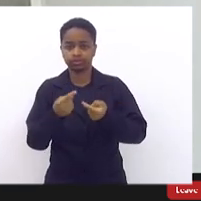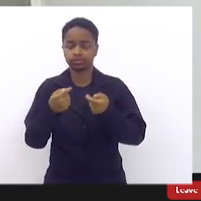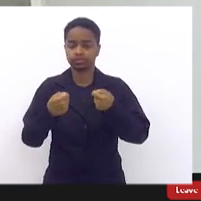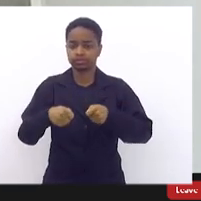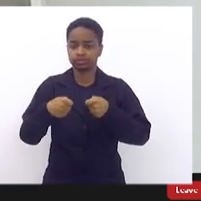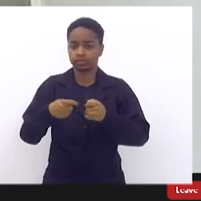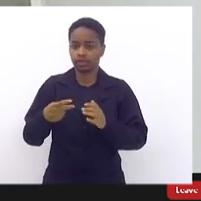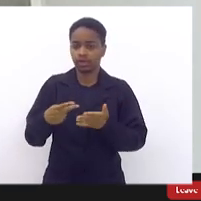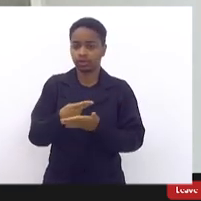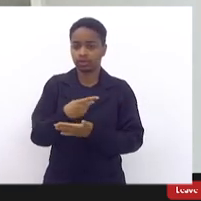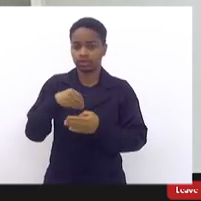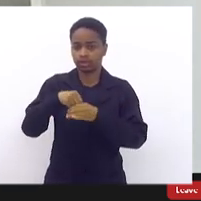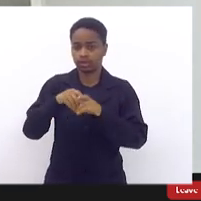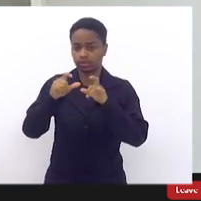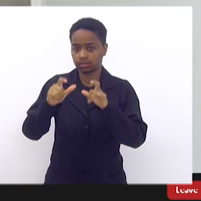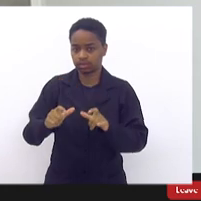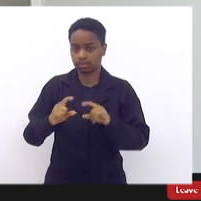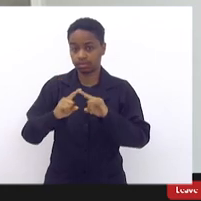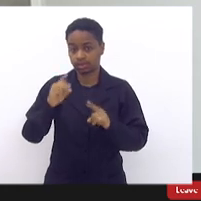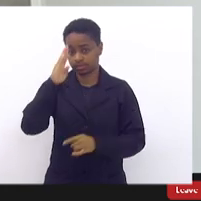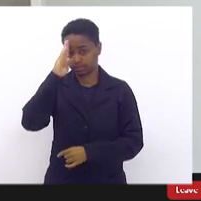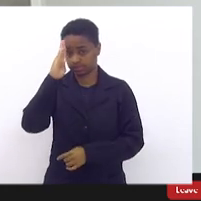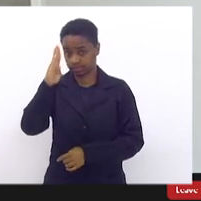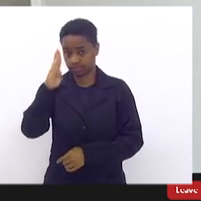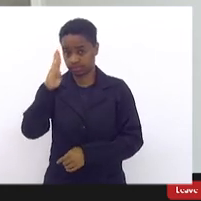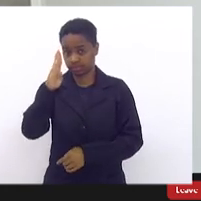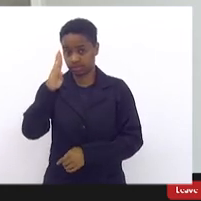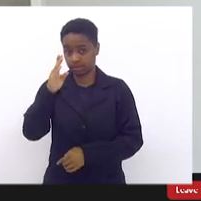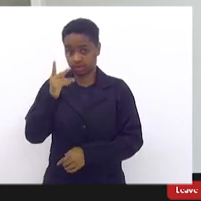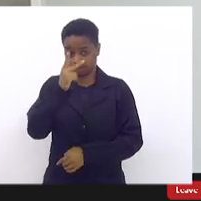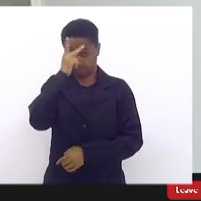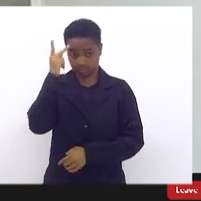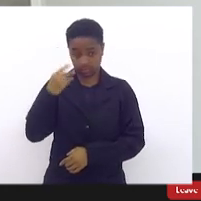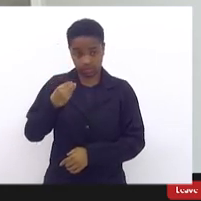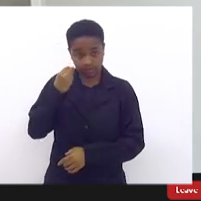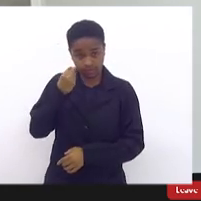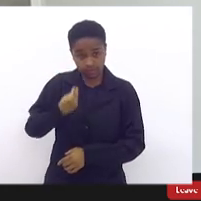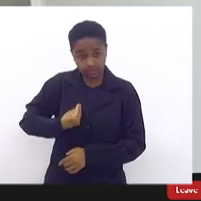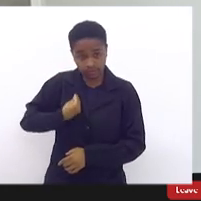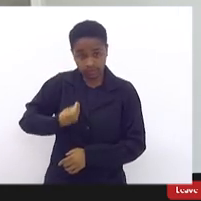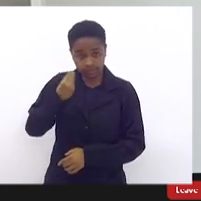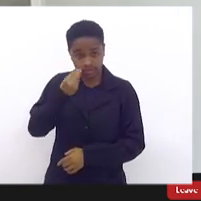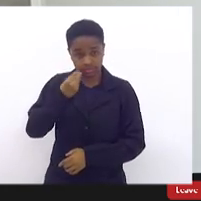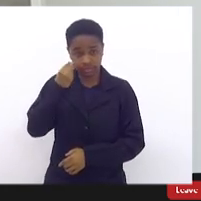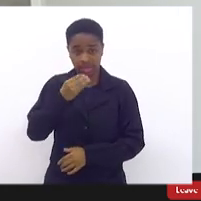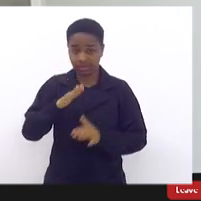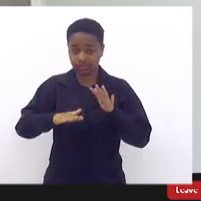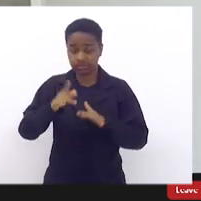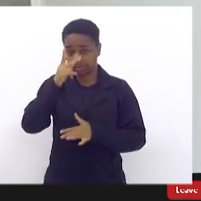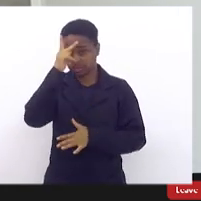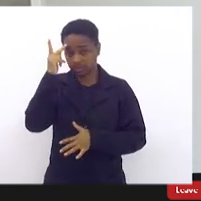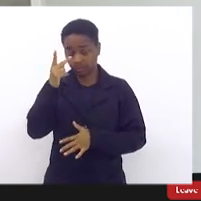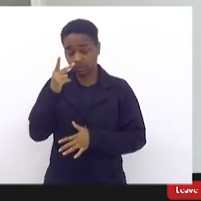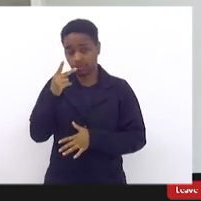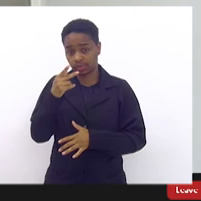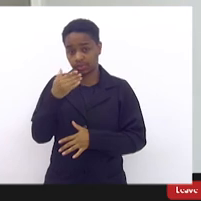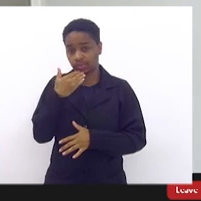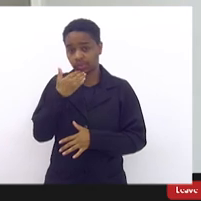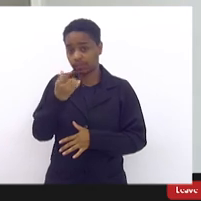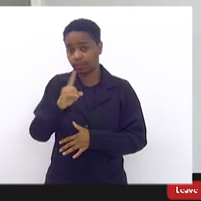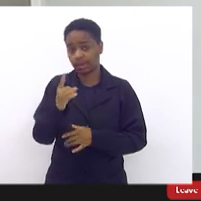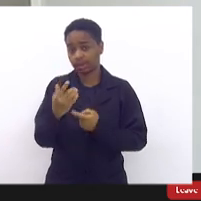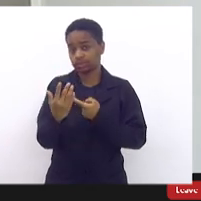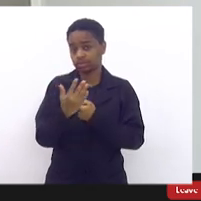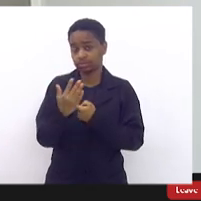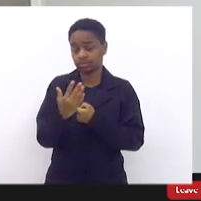feitos nesses espaços? Mas mais que isso, quem passa por isso, nem sempre a pessoa vai buscar a criminalização do agente, porque